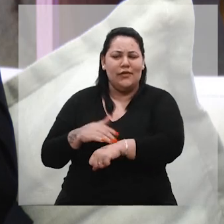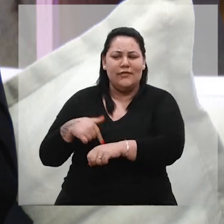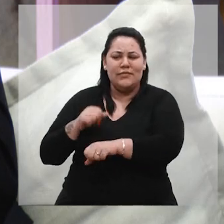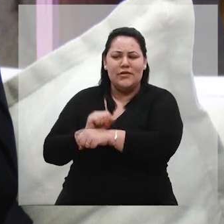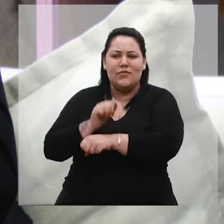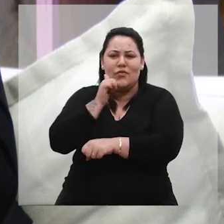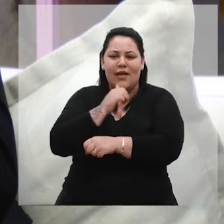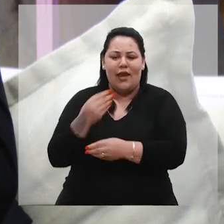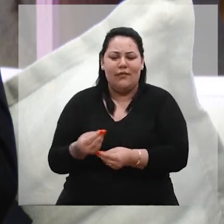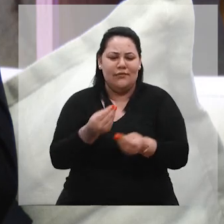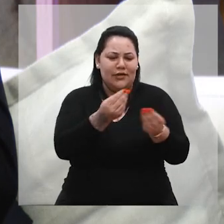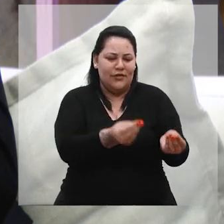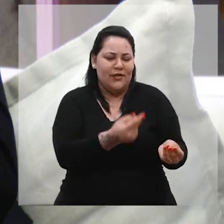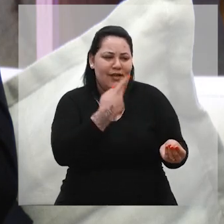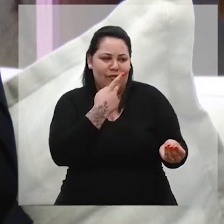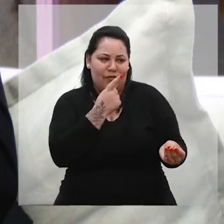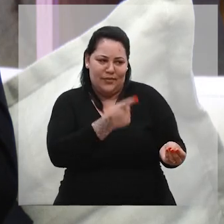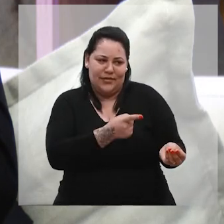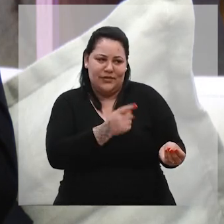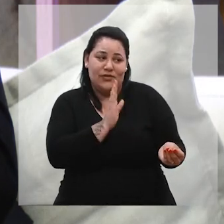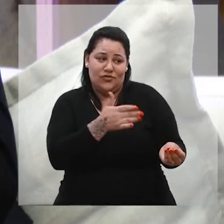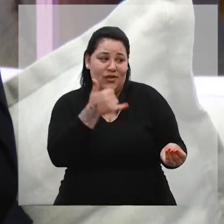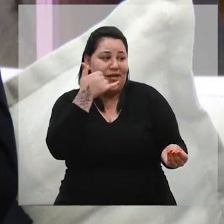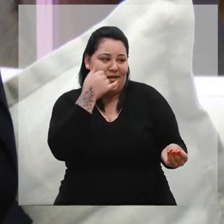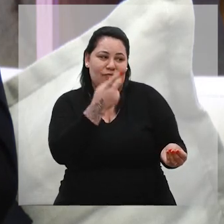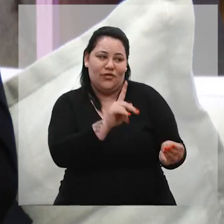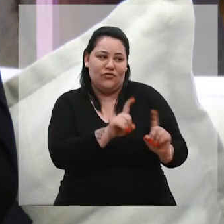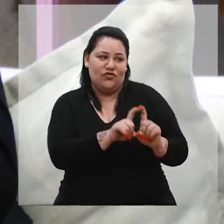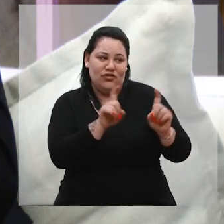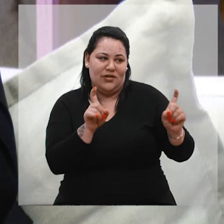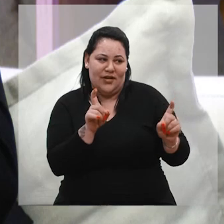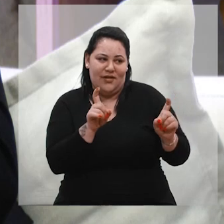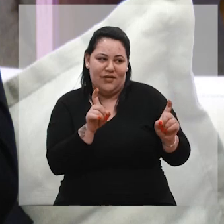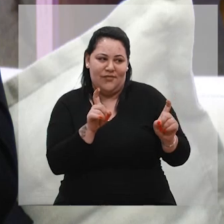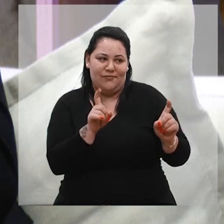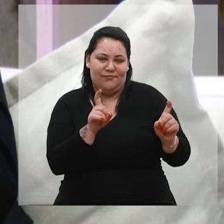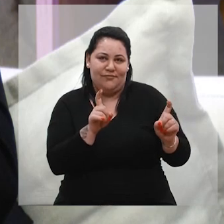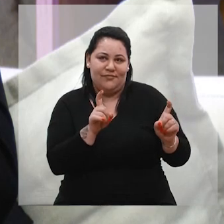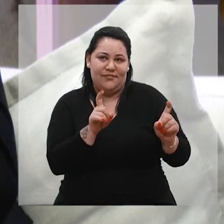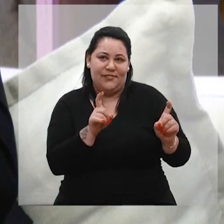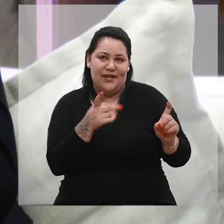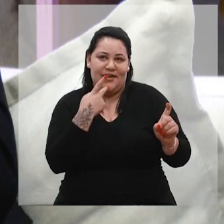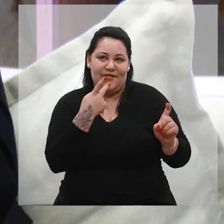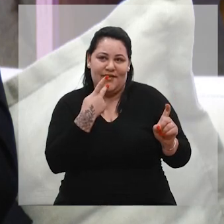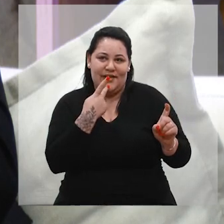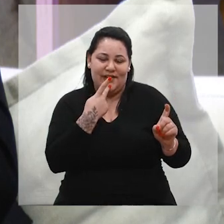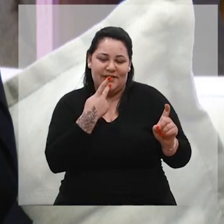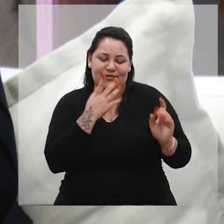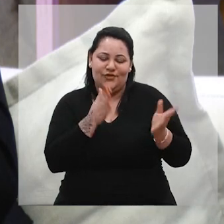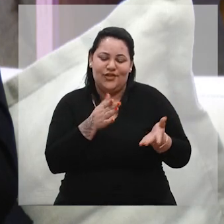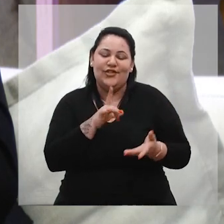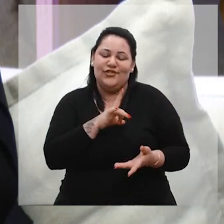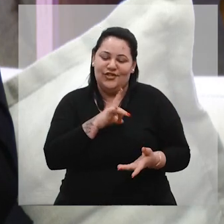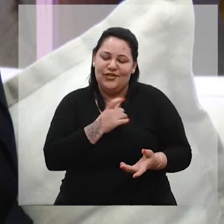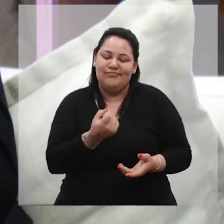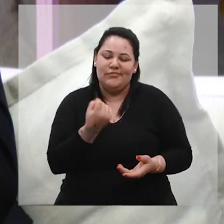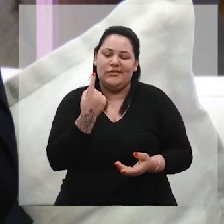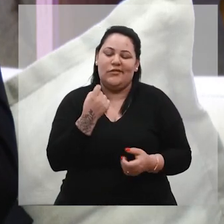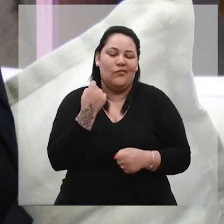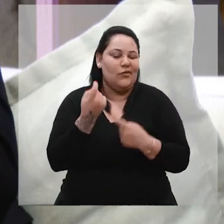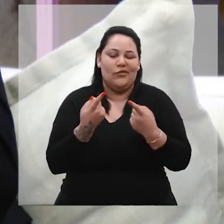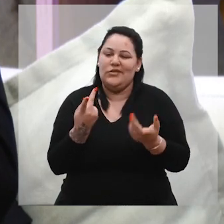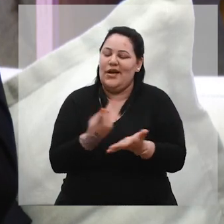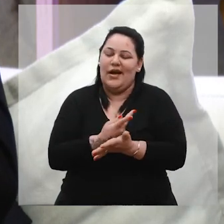recepção esperando, ela me entregou o laudo, e ela disse assim, eu já liguei pro teu gineco. E aí, quando ela me disse isso, eu já sabia que já tinha alguma coisa,